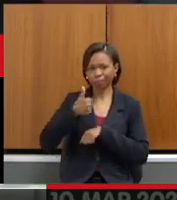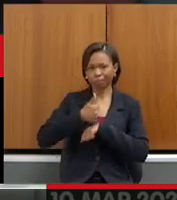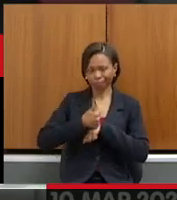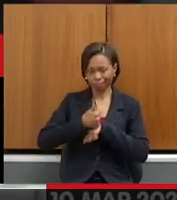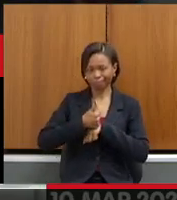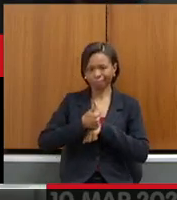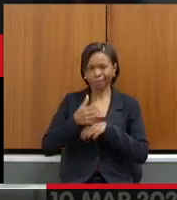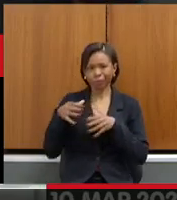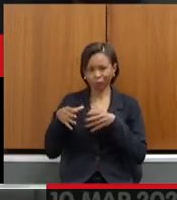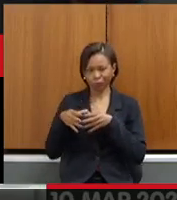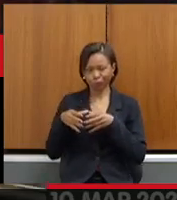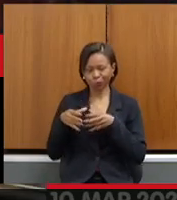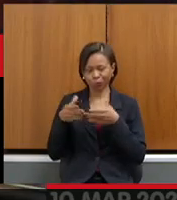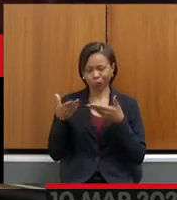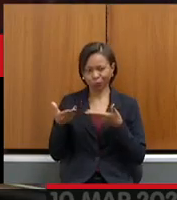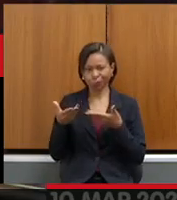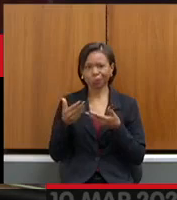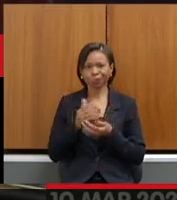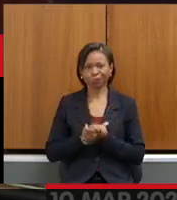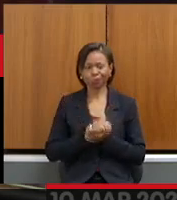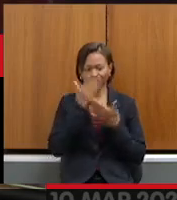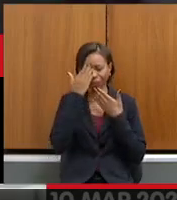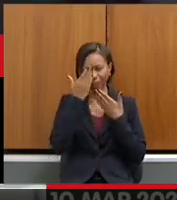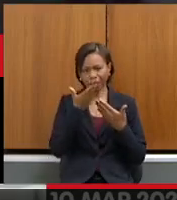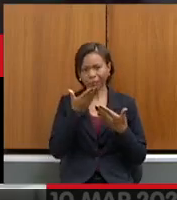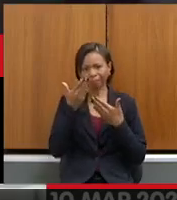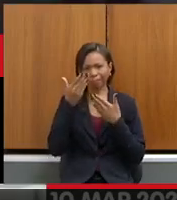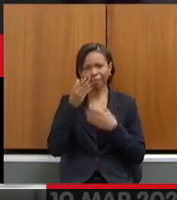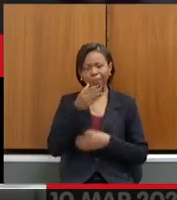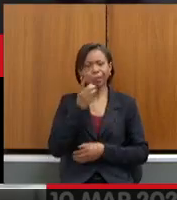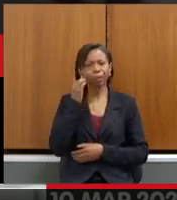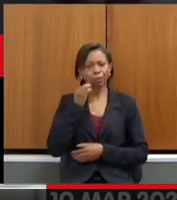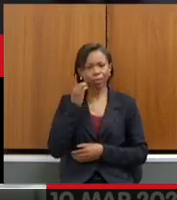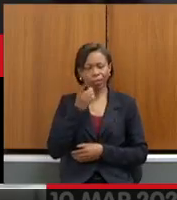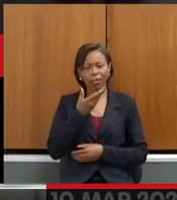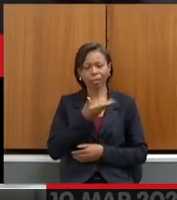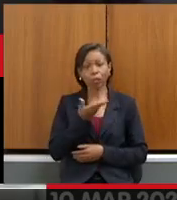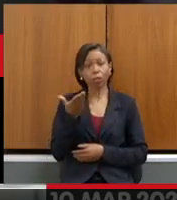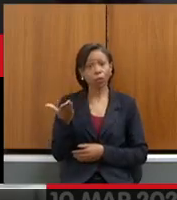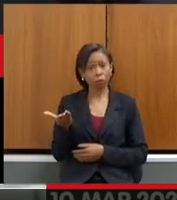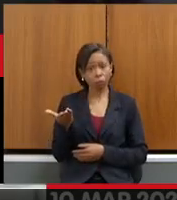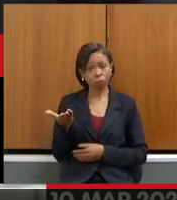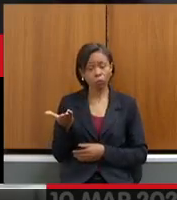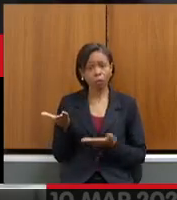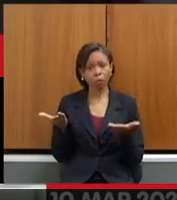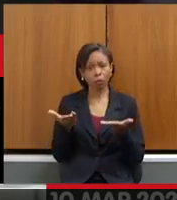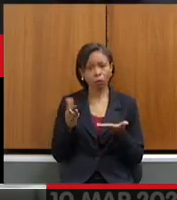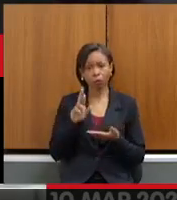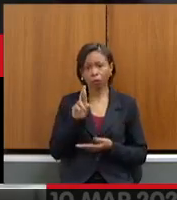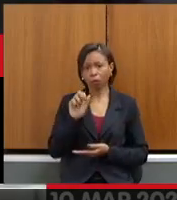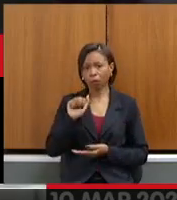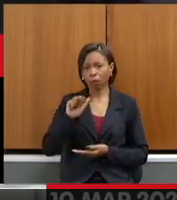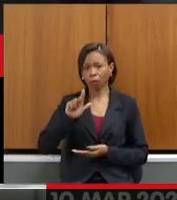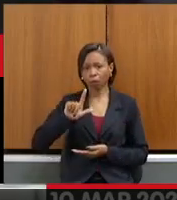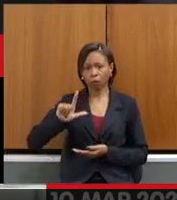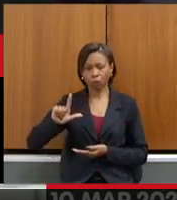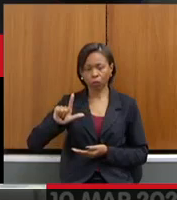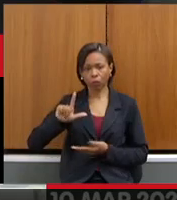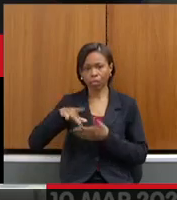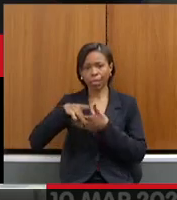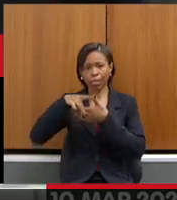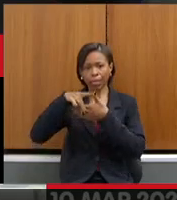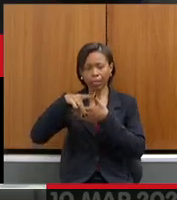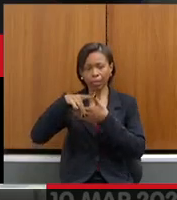nós temos maior agilidade nos trabalhos obrigada Val silêncio Obrigado Deputado Gustavo Valadares então com a palavra Deputado Raul Belém líder do